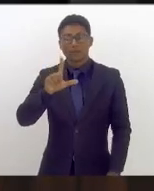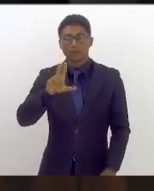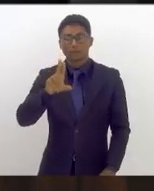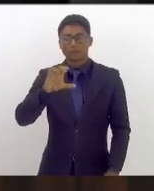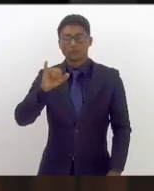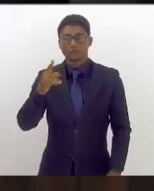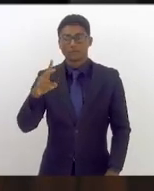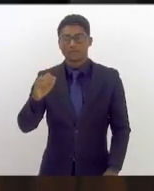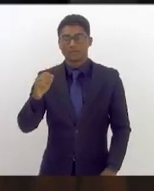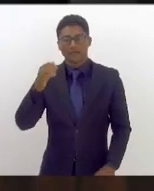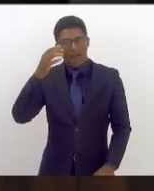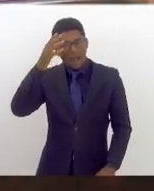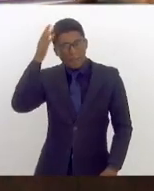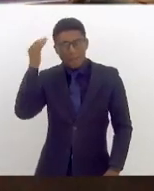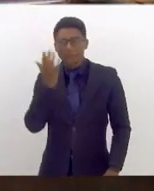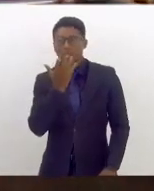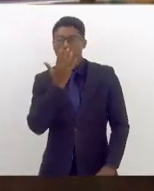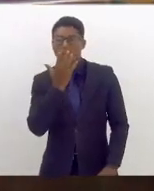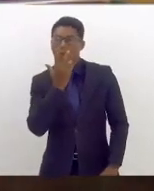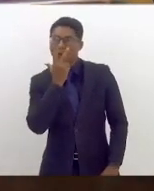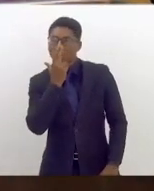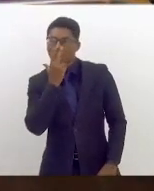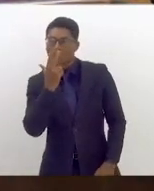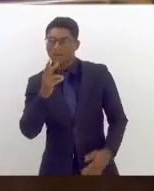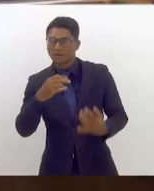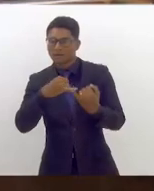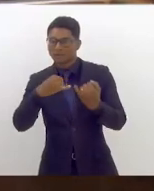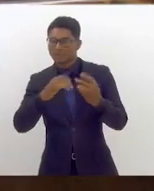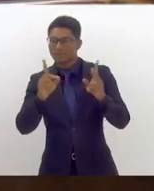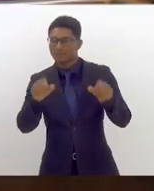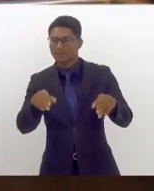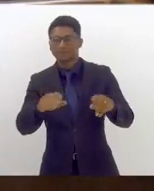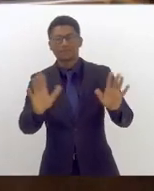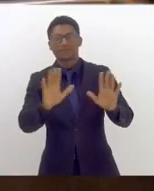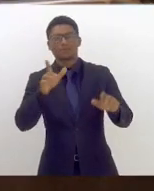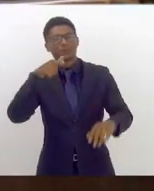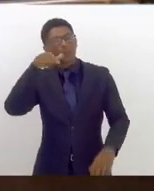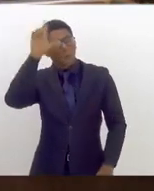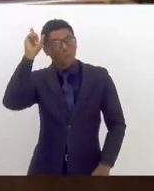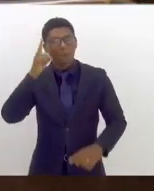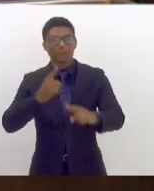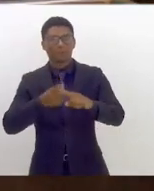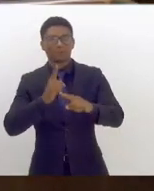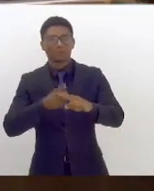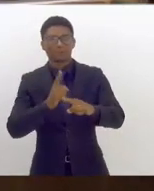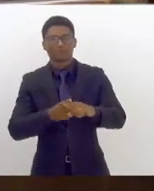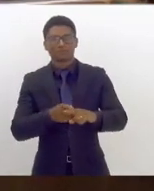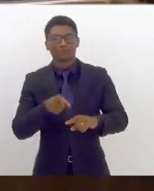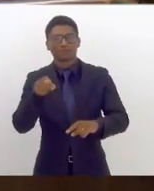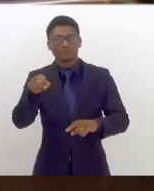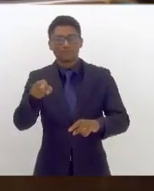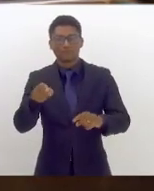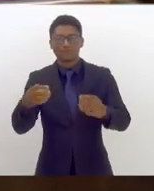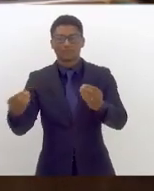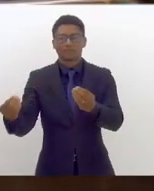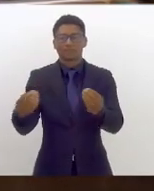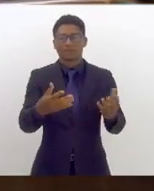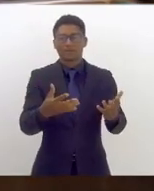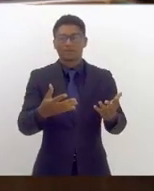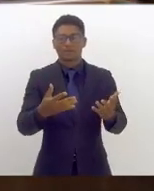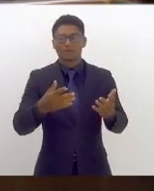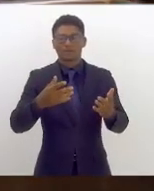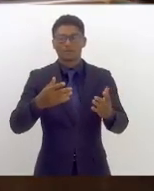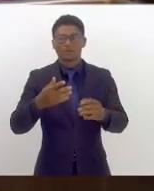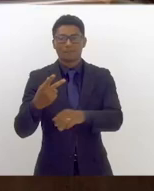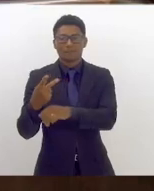o Tom Tá parecido foi o deputado ele deu uma encomenda ao dono do salão porque